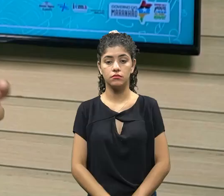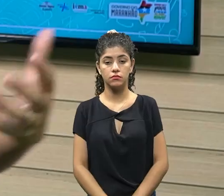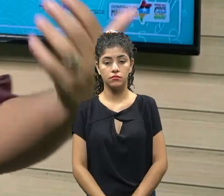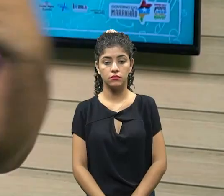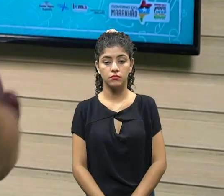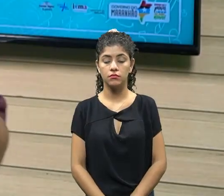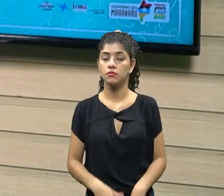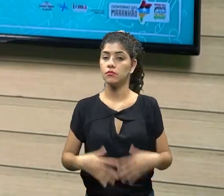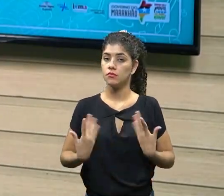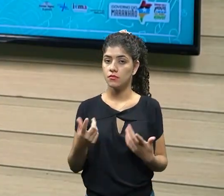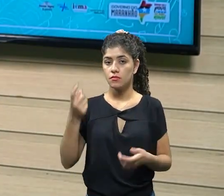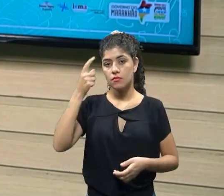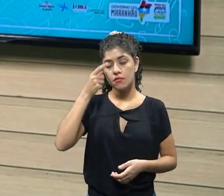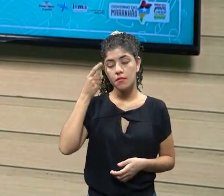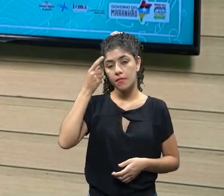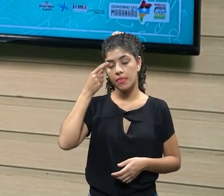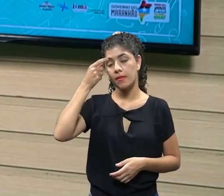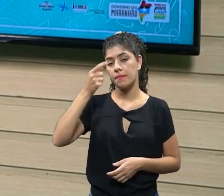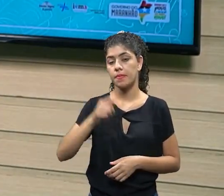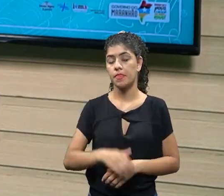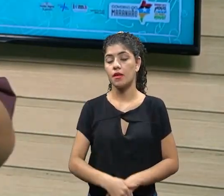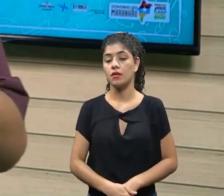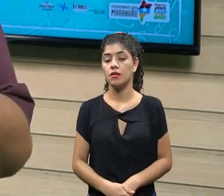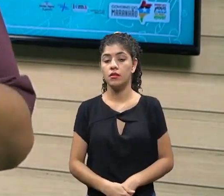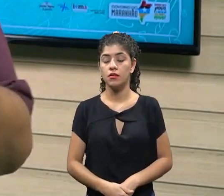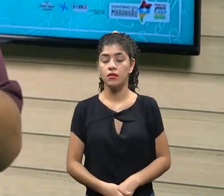da capitalização. Eu estar